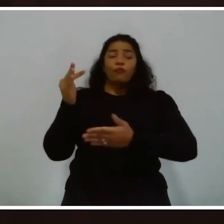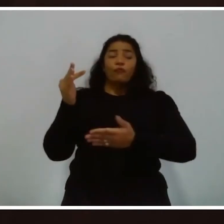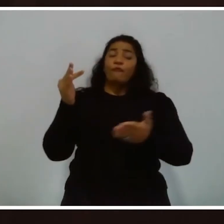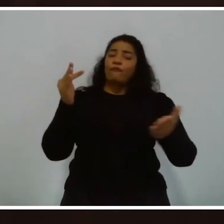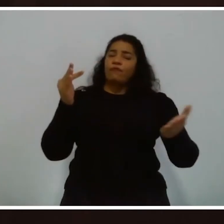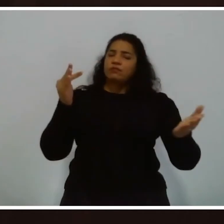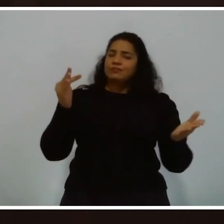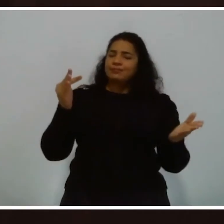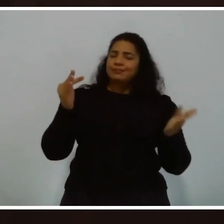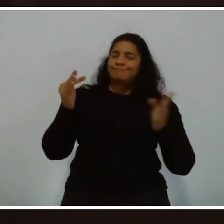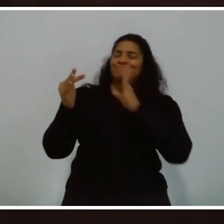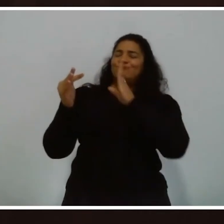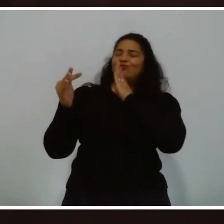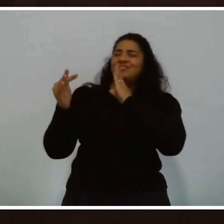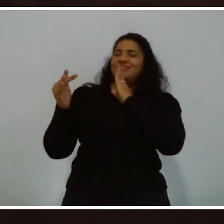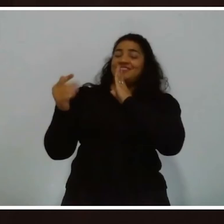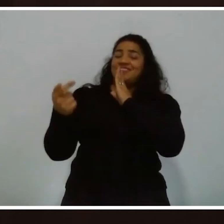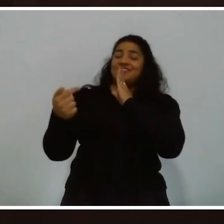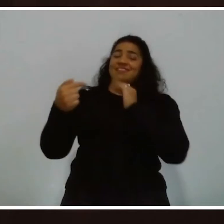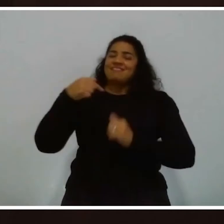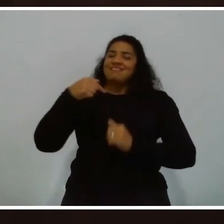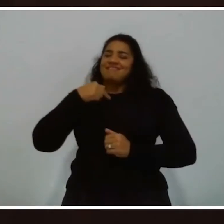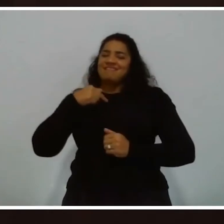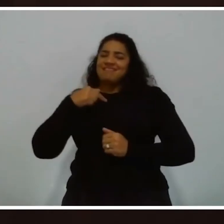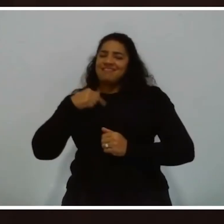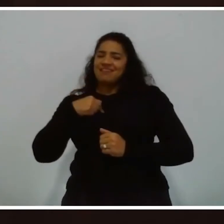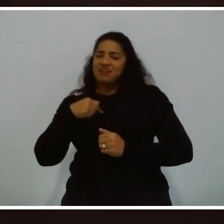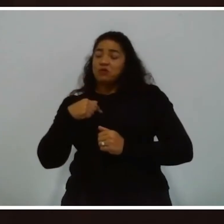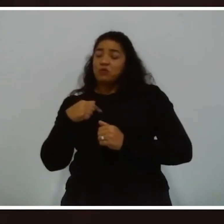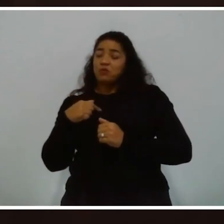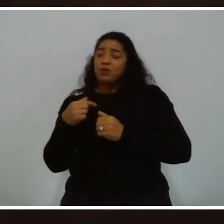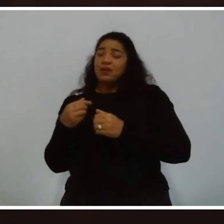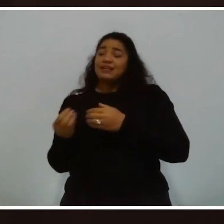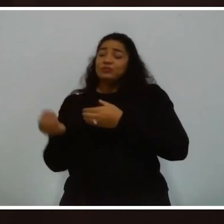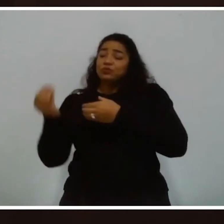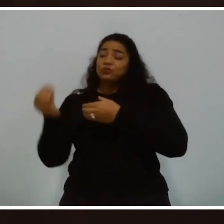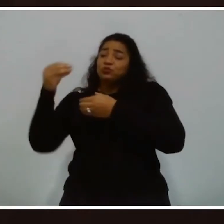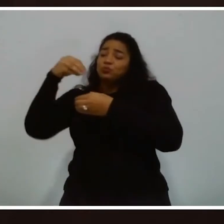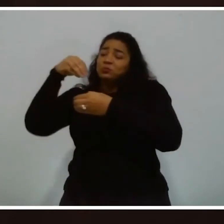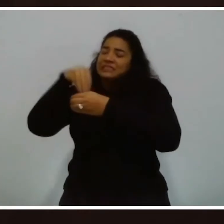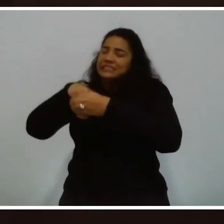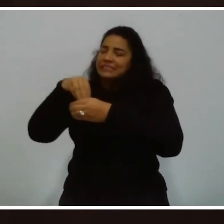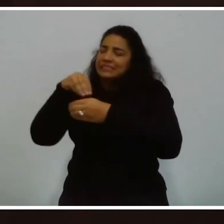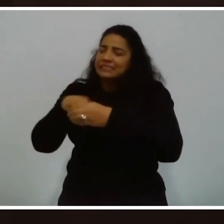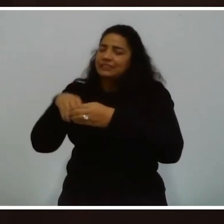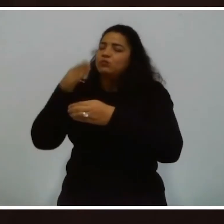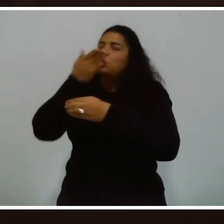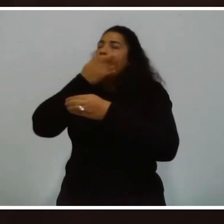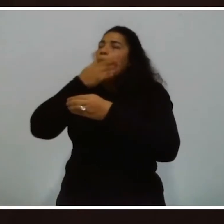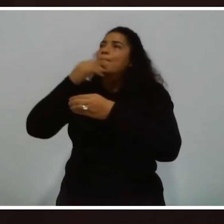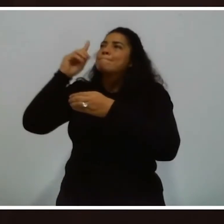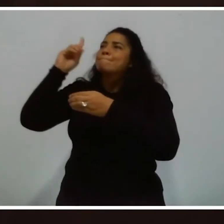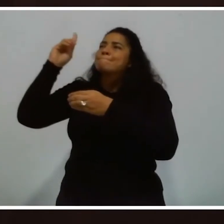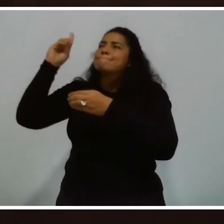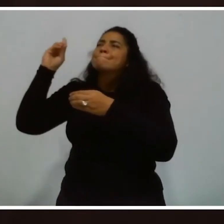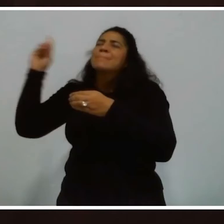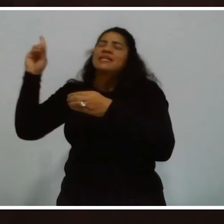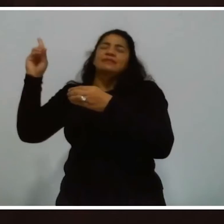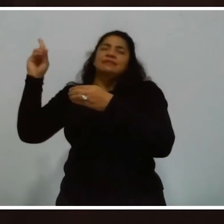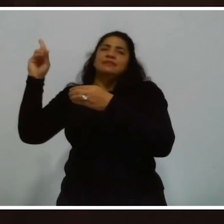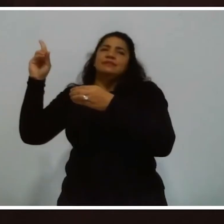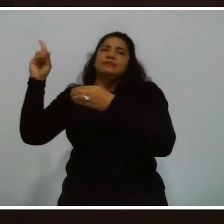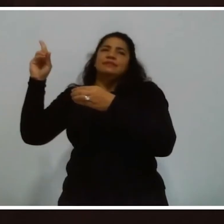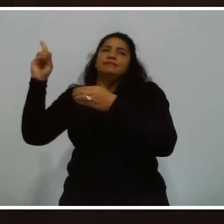meu Pai. Olha só que maravilha. Agora, e vós em mim, e eu